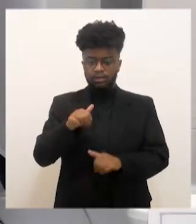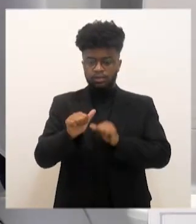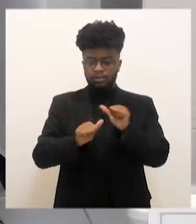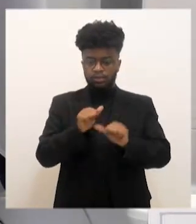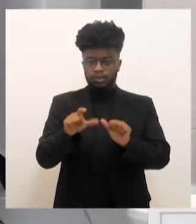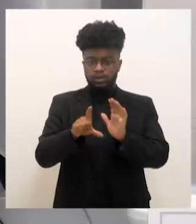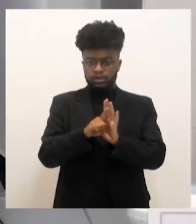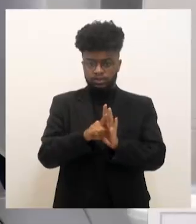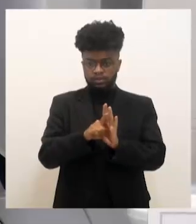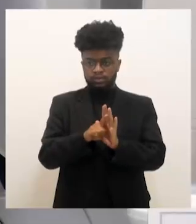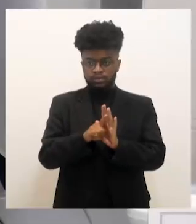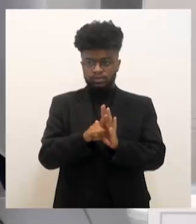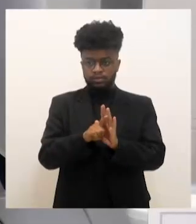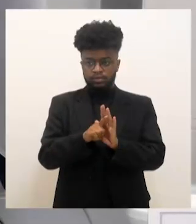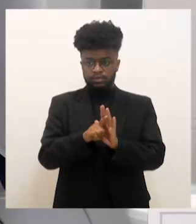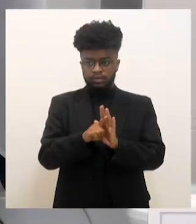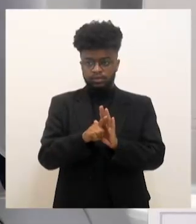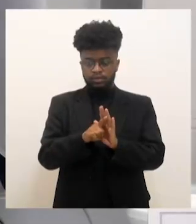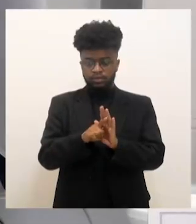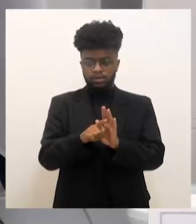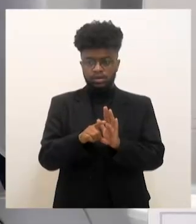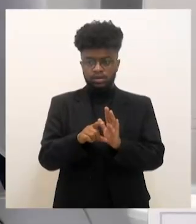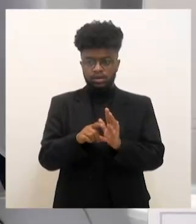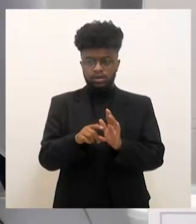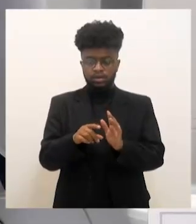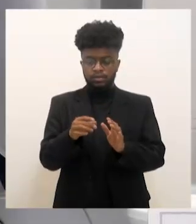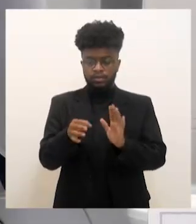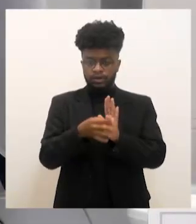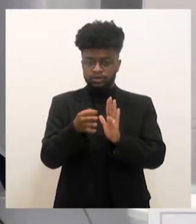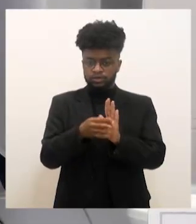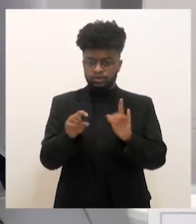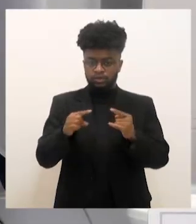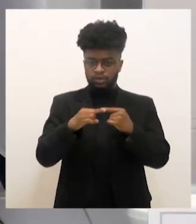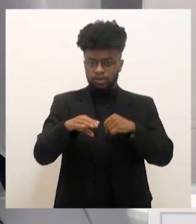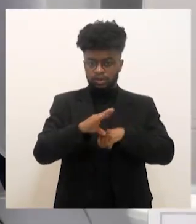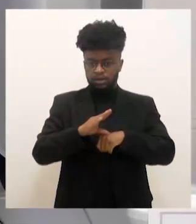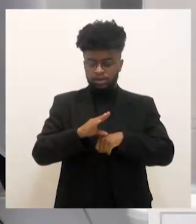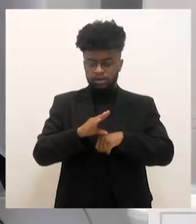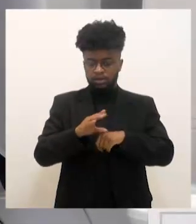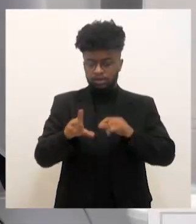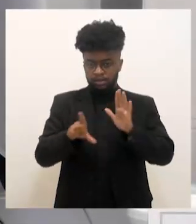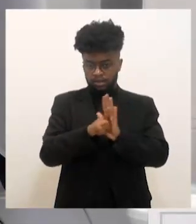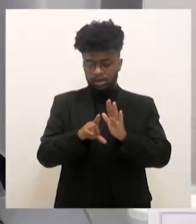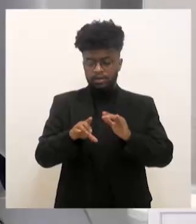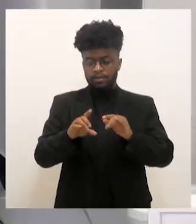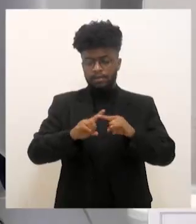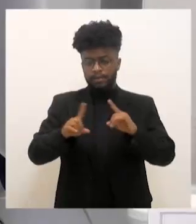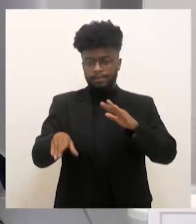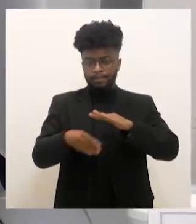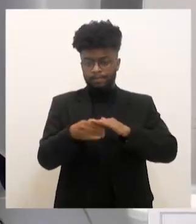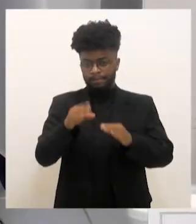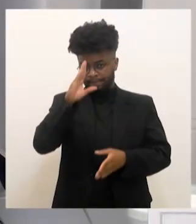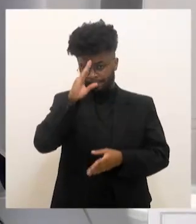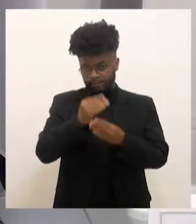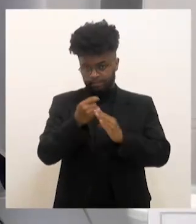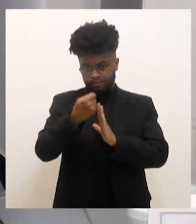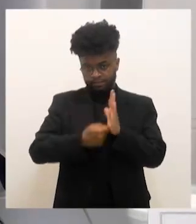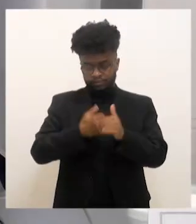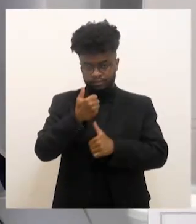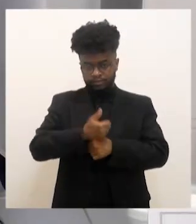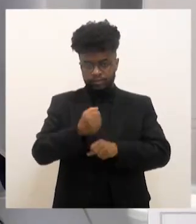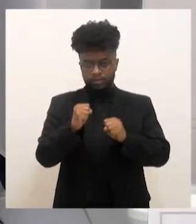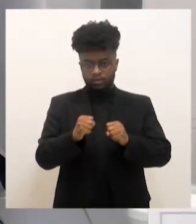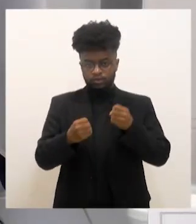de 21 de julho de 25, na forma que menciona. Parecer é pela legalidade com emendas, concluindo por substitutivo.